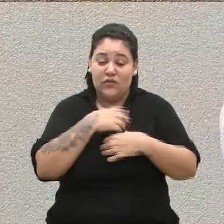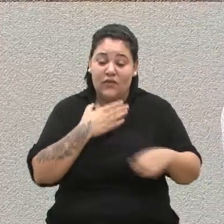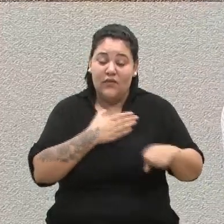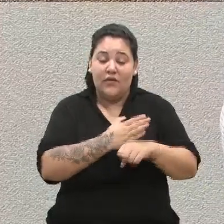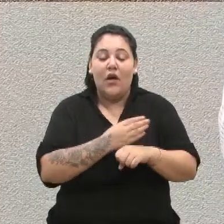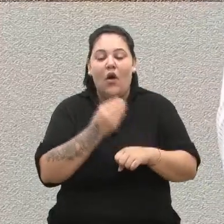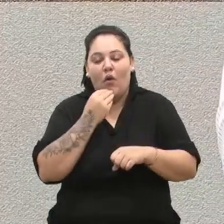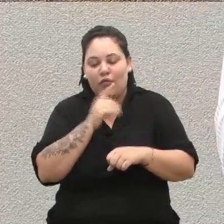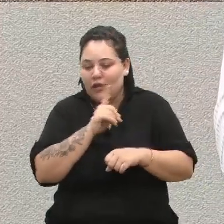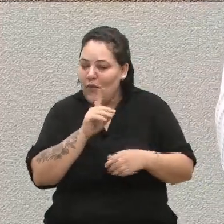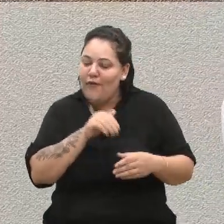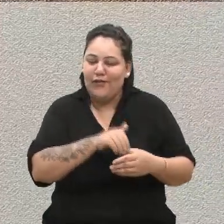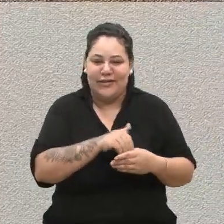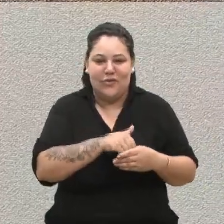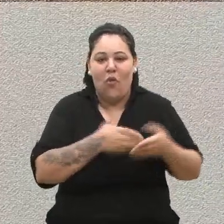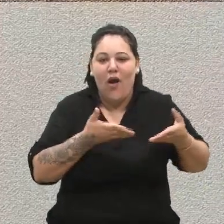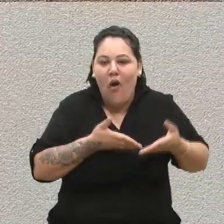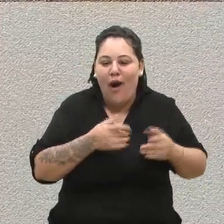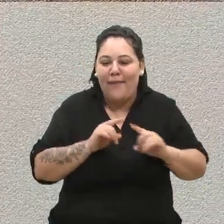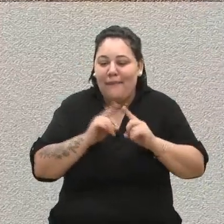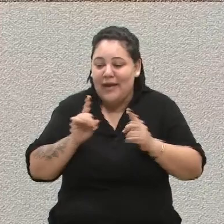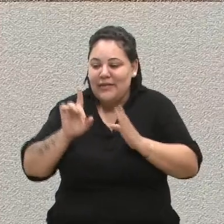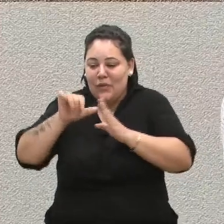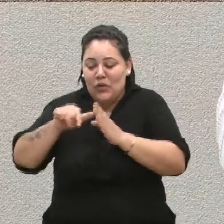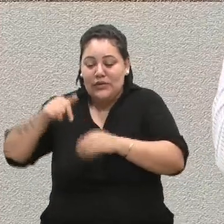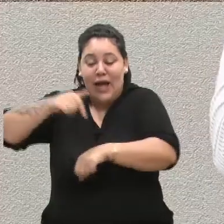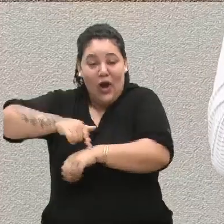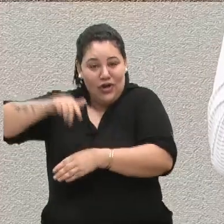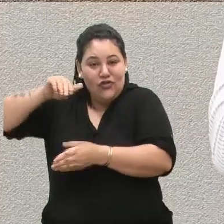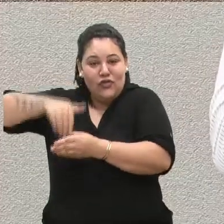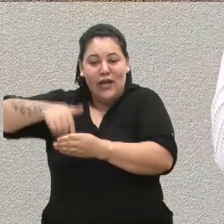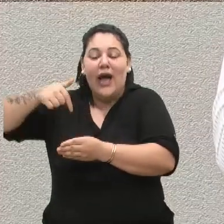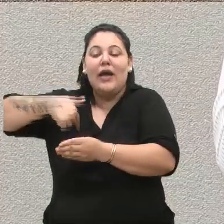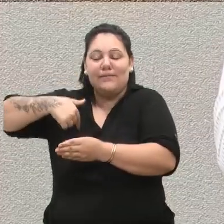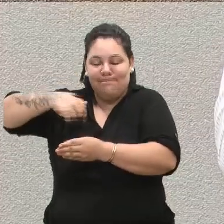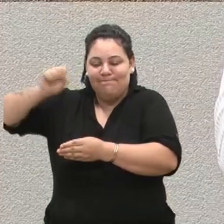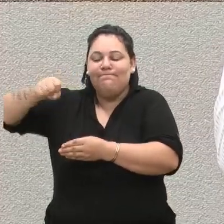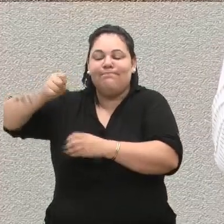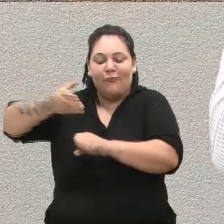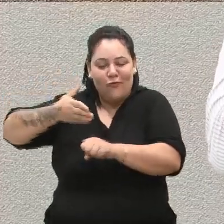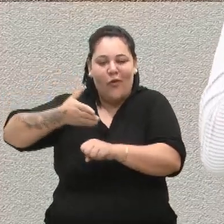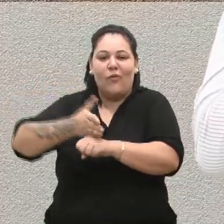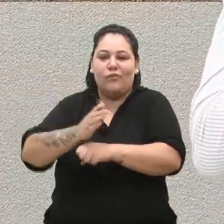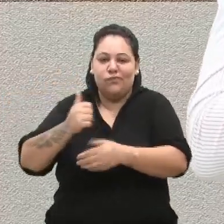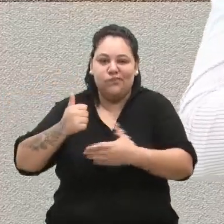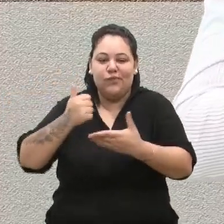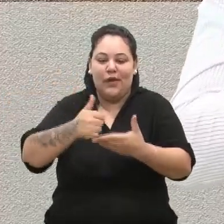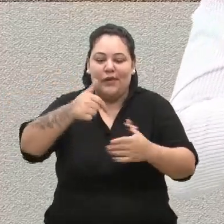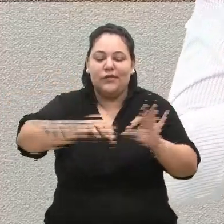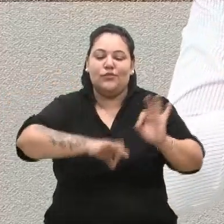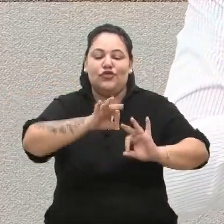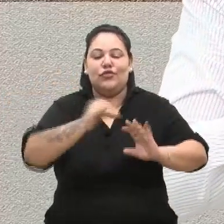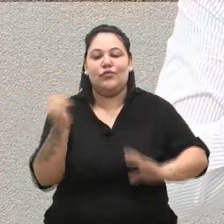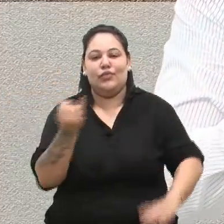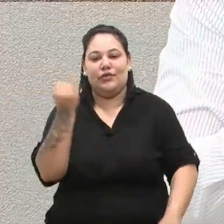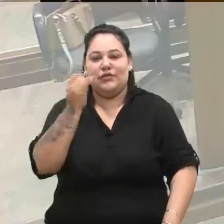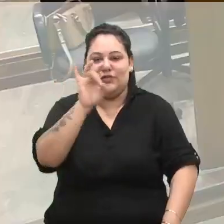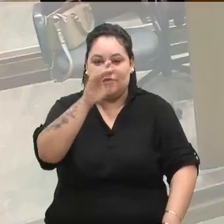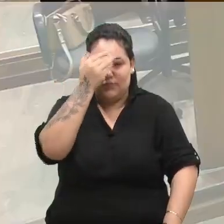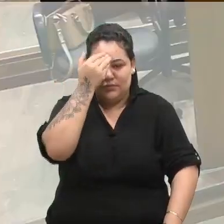votação agora, mas dizer que no momento oportuno vamos votar favoráveis a esse importante projeto. Era isso, muito obrigado.